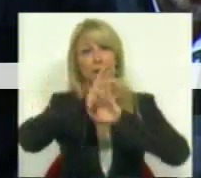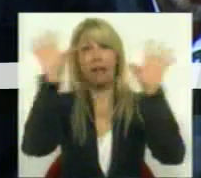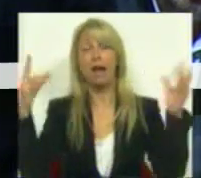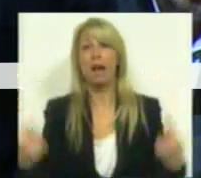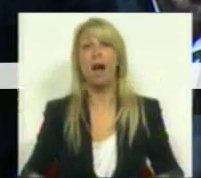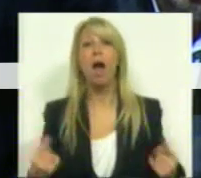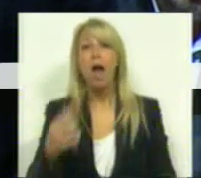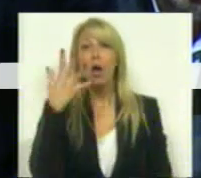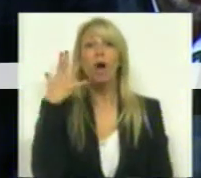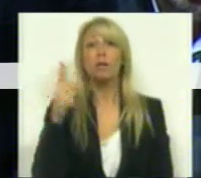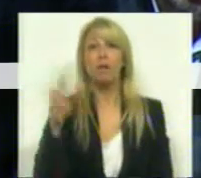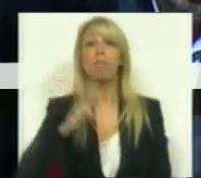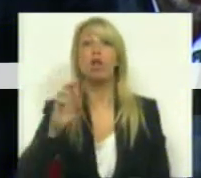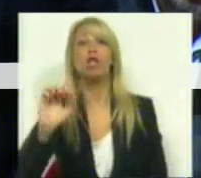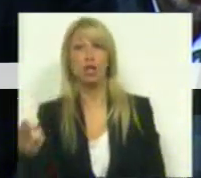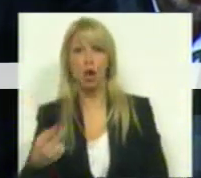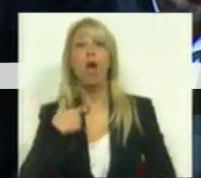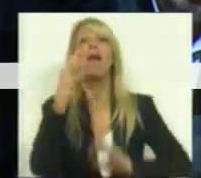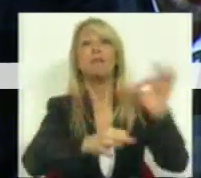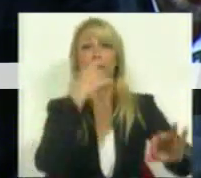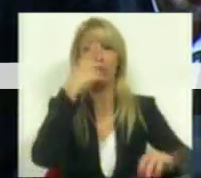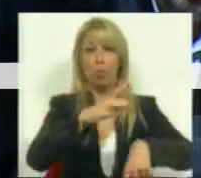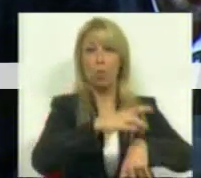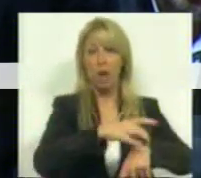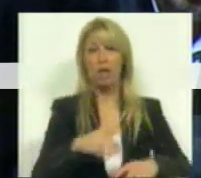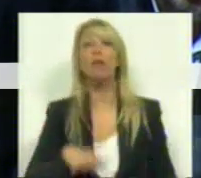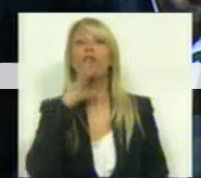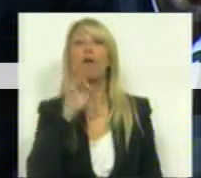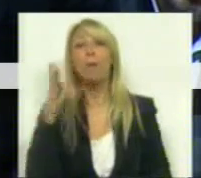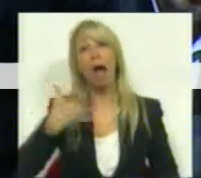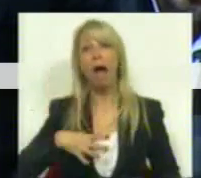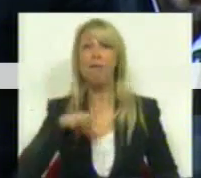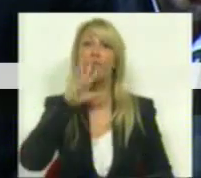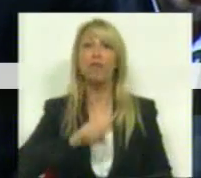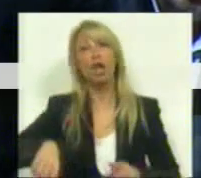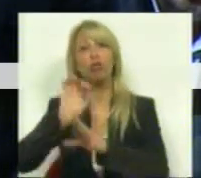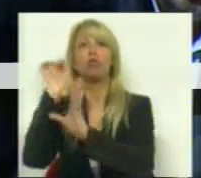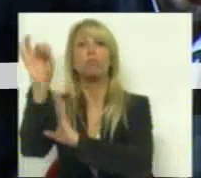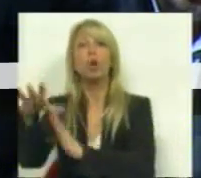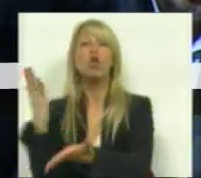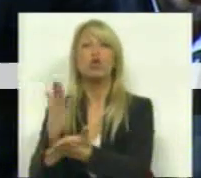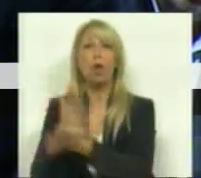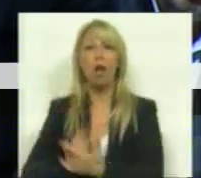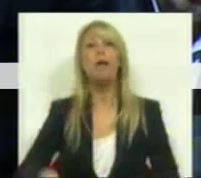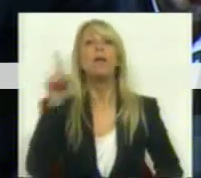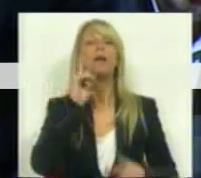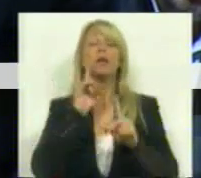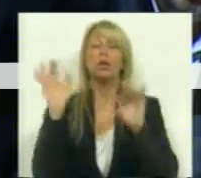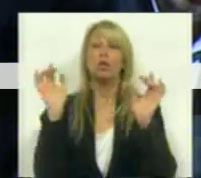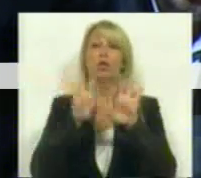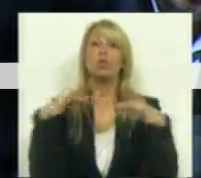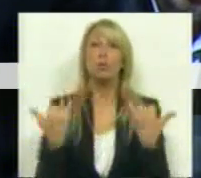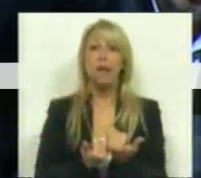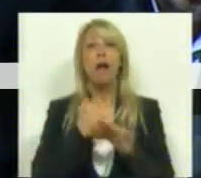milhões de euros no tratamento de doentes, nas famílias que querem pôr os seus filhos a estudar, na proteção social, no apoio social